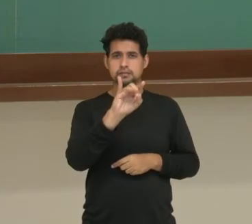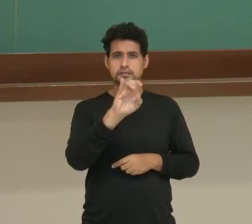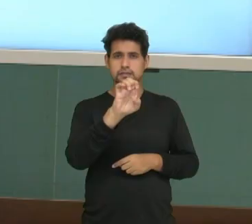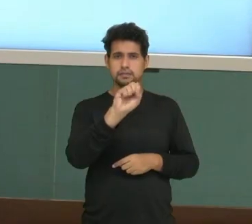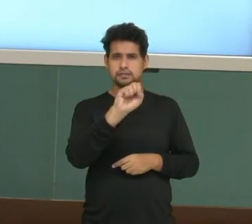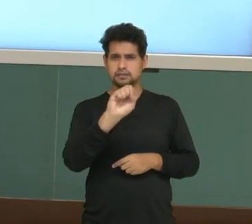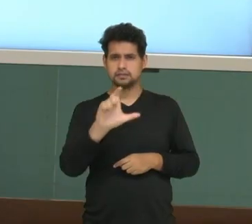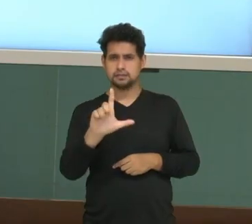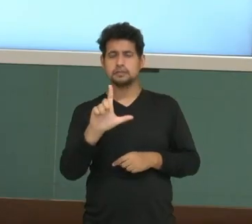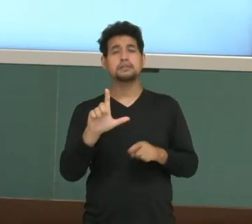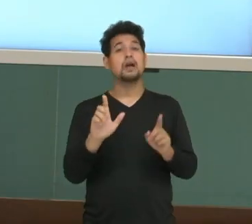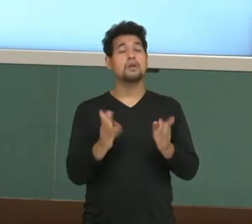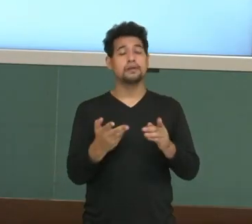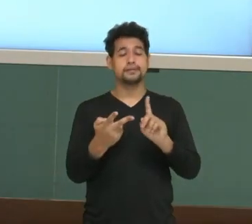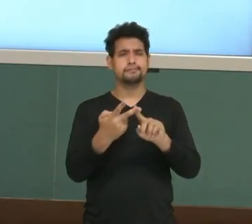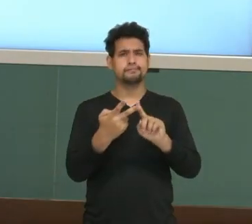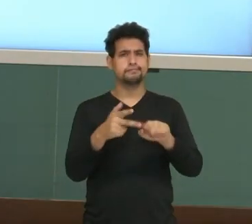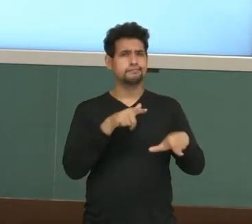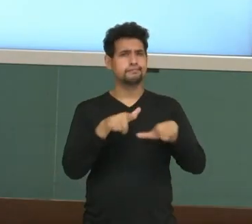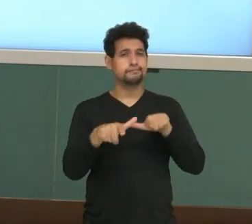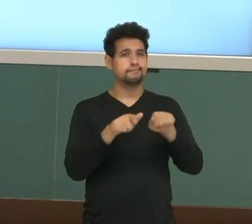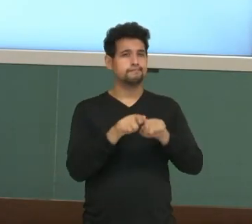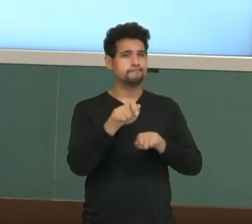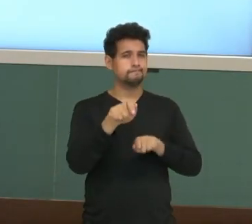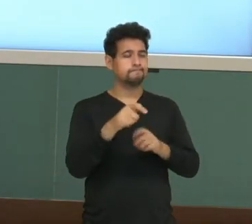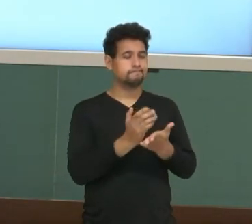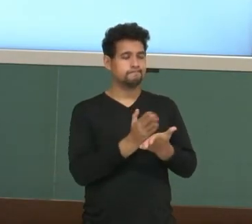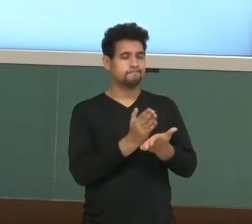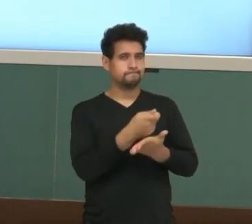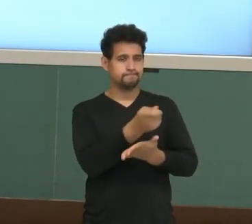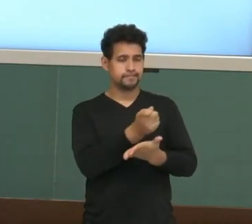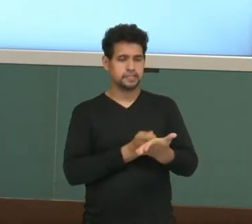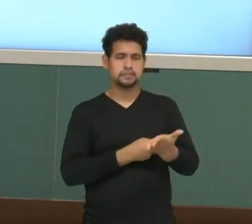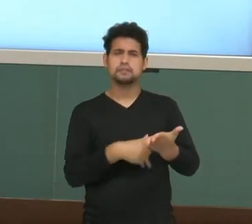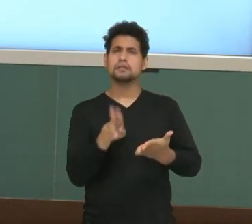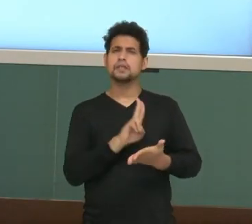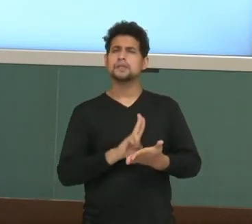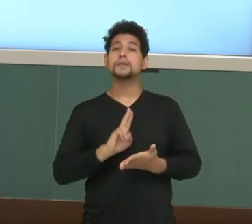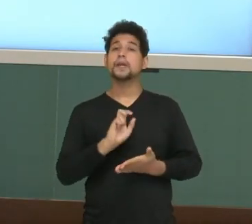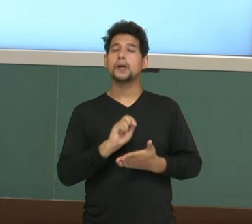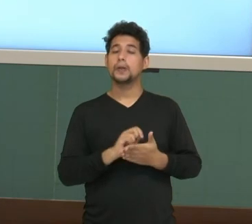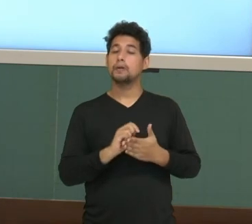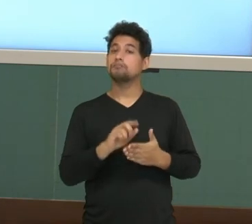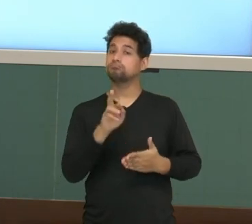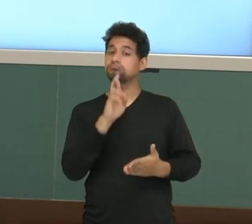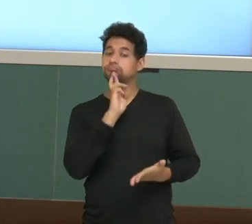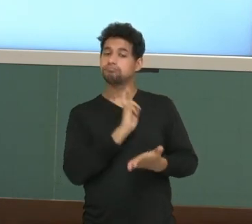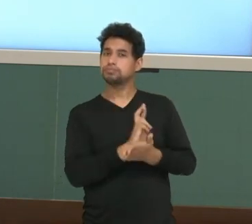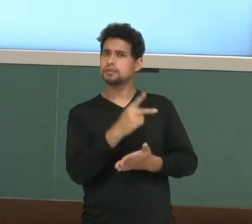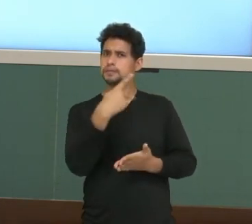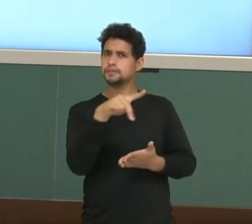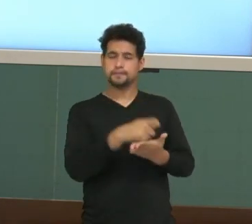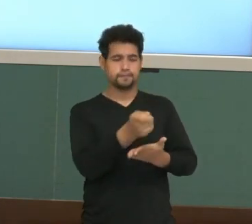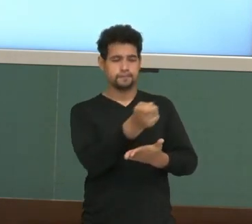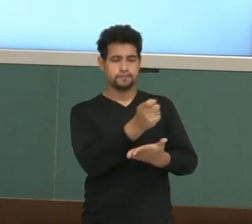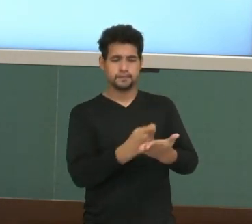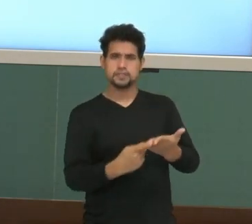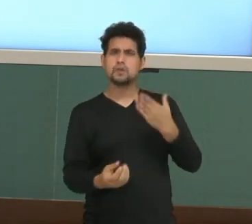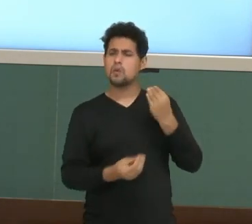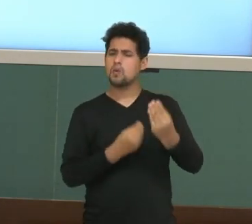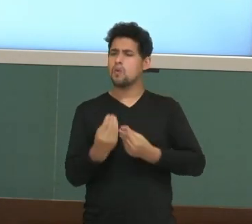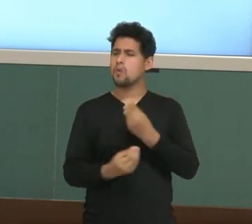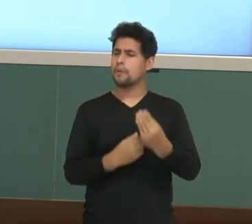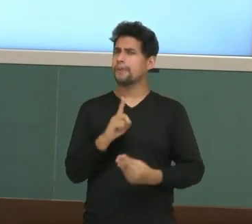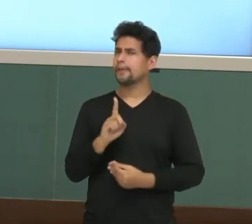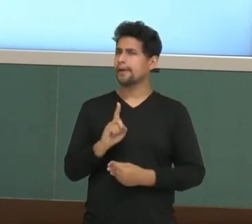agora a nossa segunda atividade para você fazer no seu caderno, aonde você vai, com suas palavras, escrever como seria